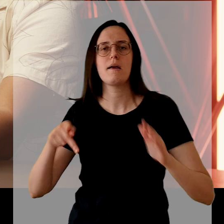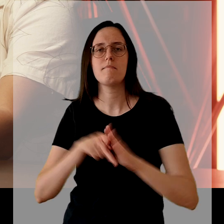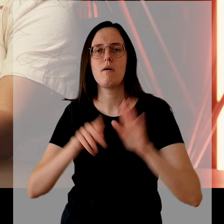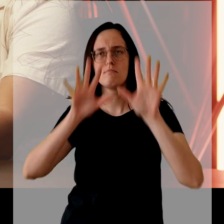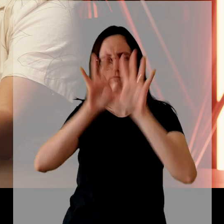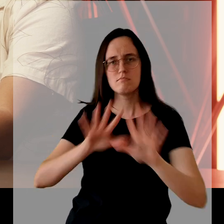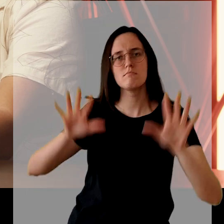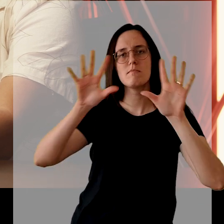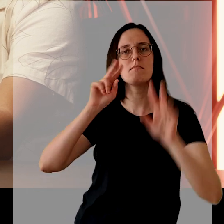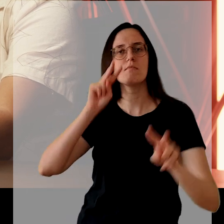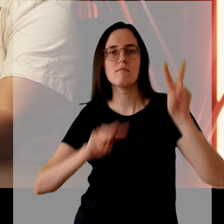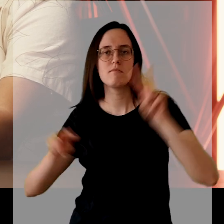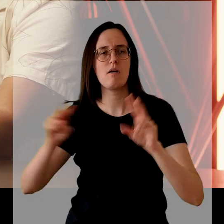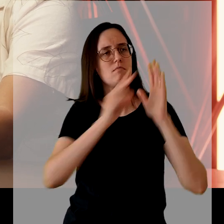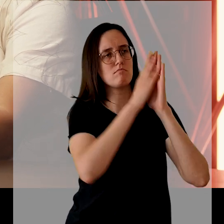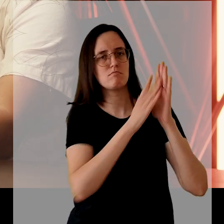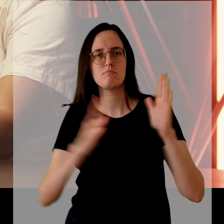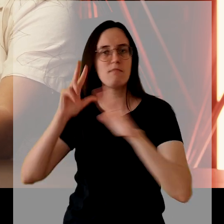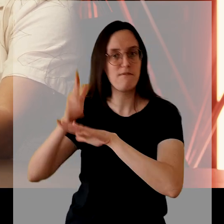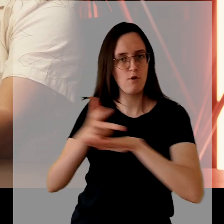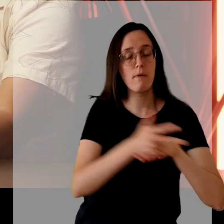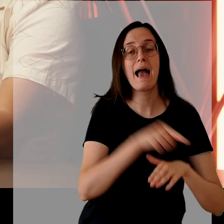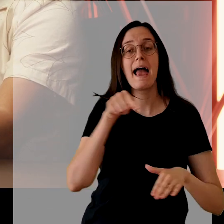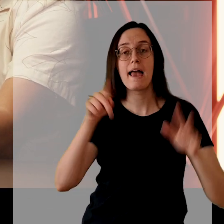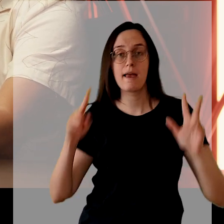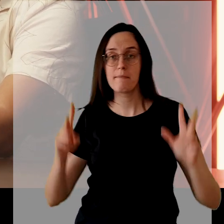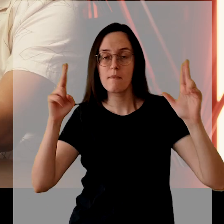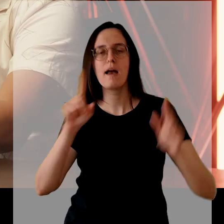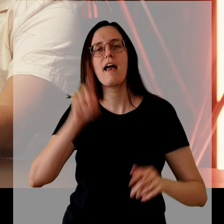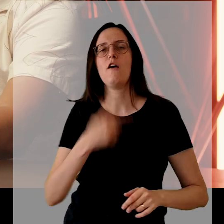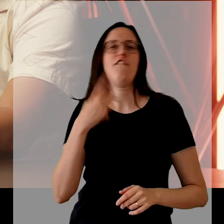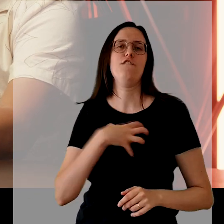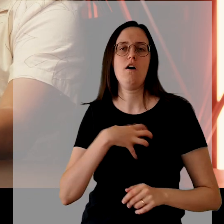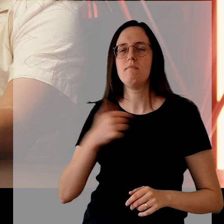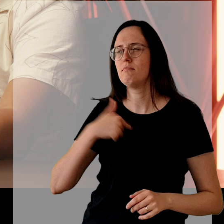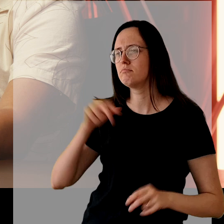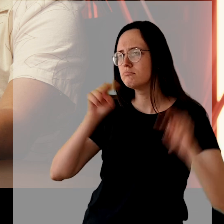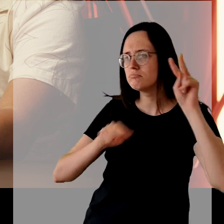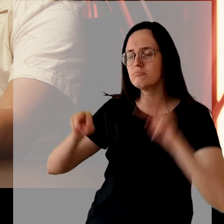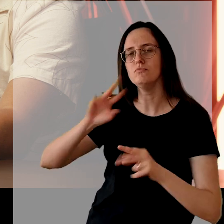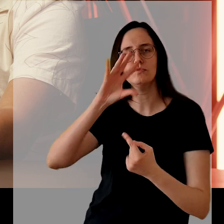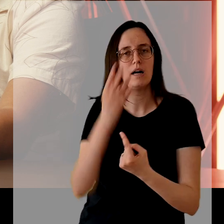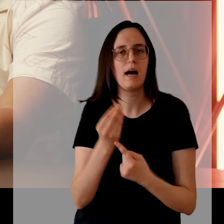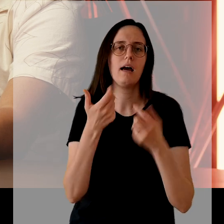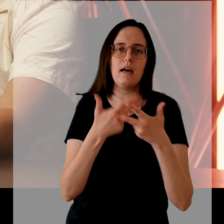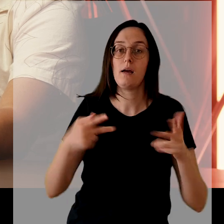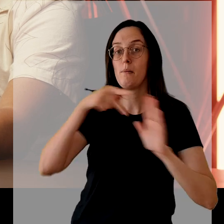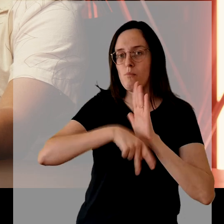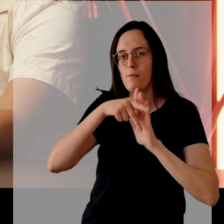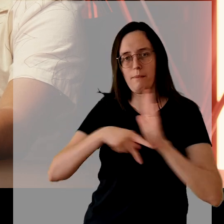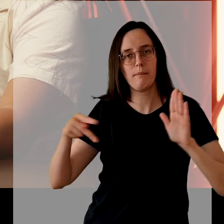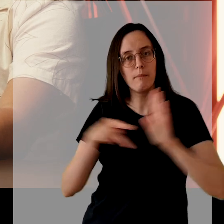mapa da dramaturgia visual. E esse mapa da dramaturgia visual era uma forma de eu mapear questões artísticas